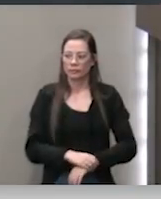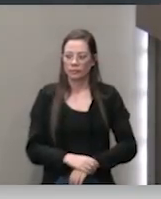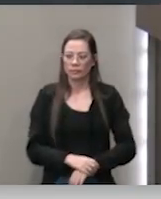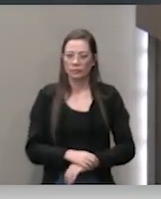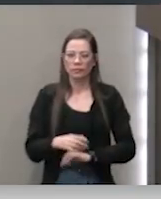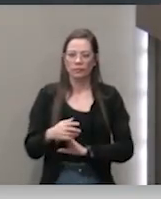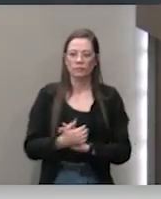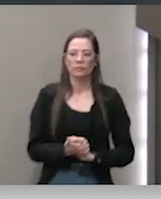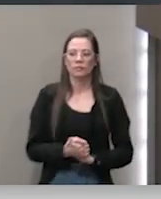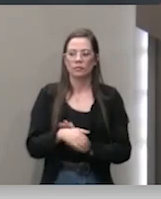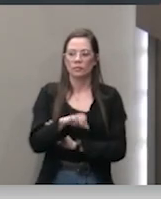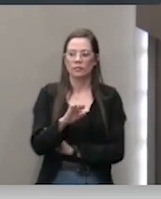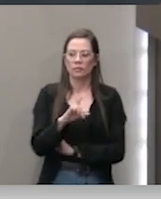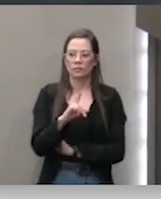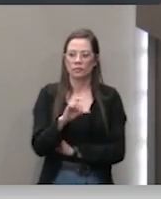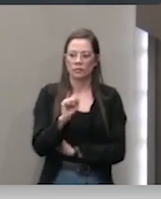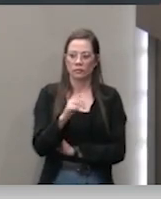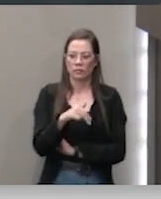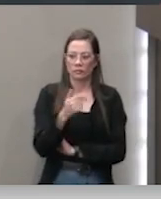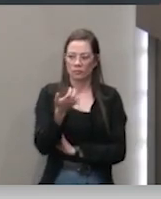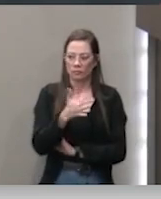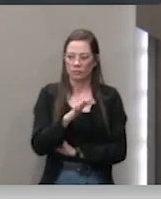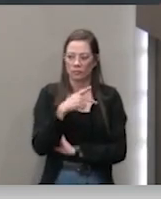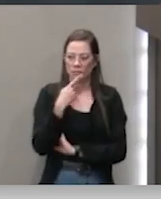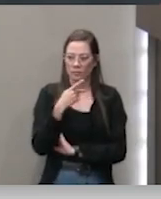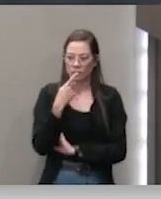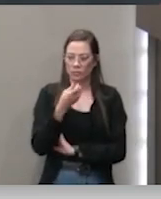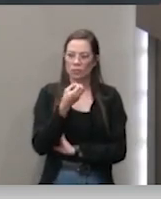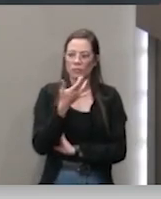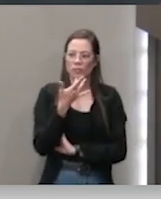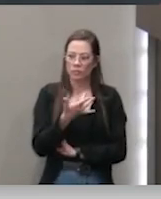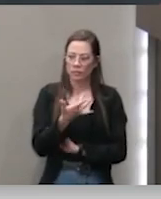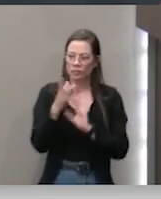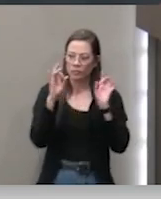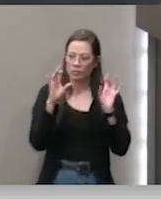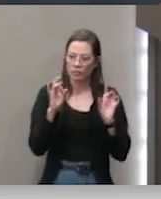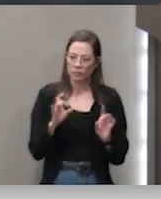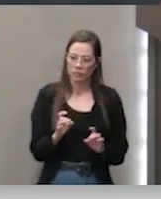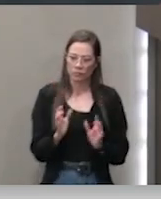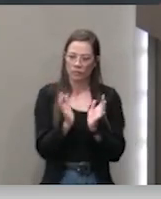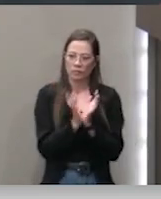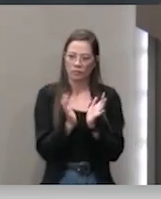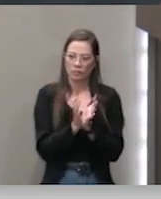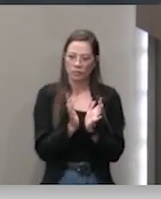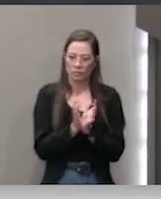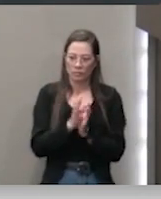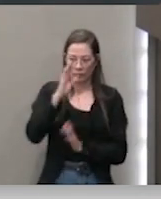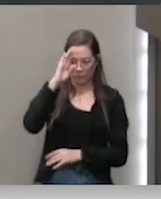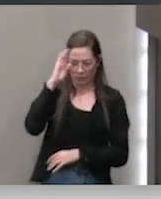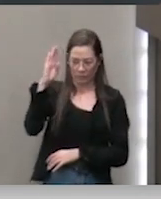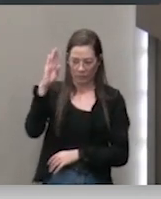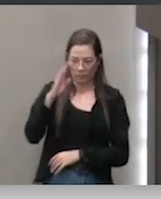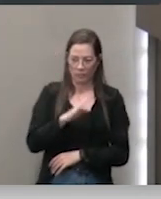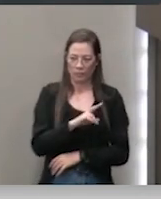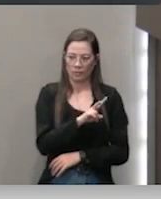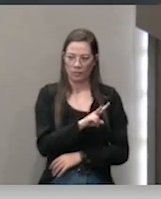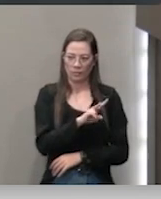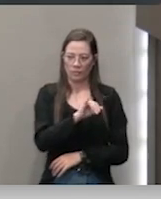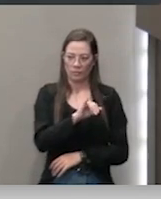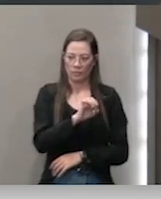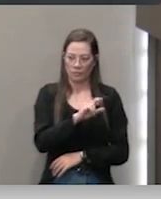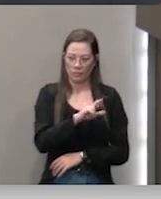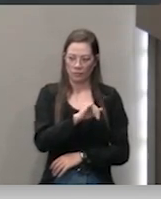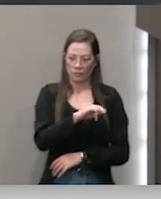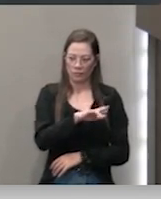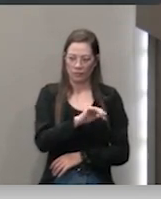Vereador Edson Nascimento, declina. Queria dar uma boa tarde especial ao nosso colega, Sargento Vieira, aí, mais conhecido como Cobrinha. Seja bem-vindo